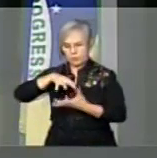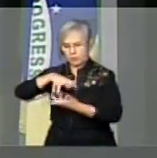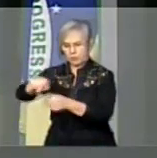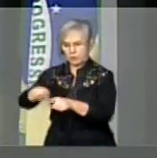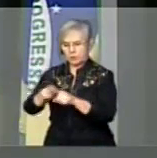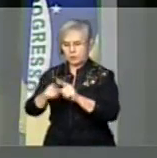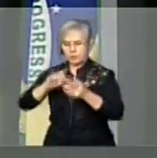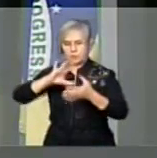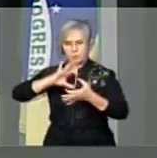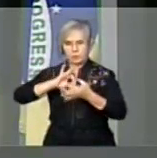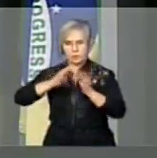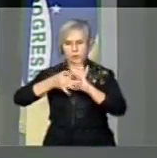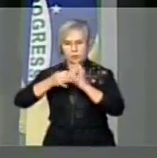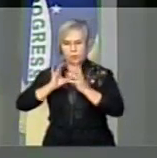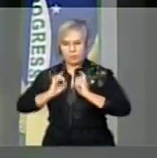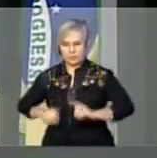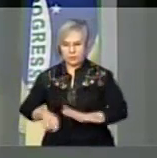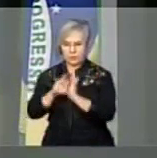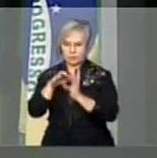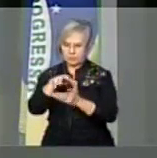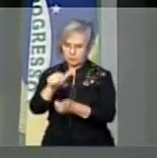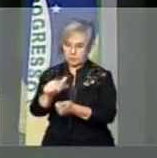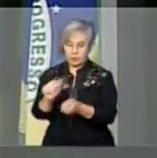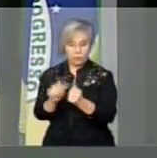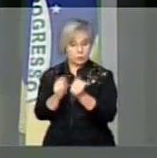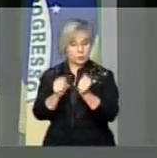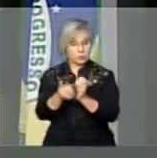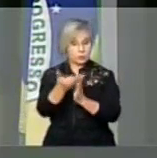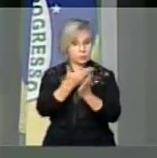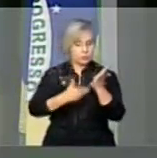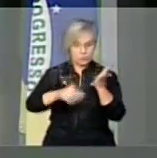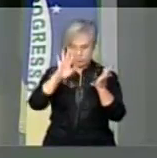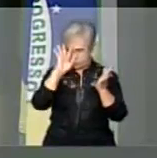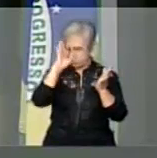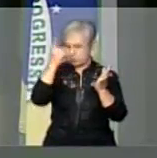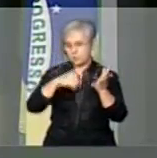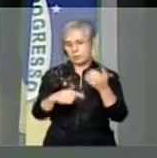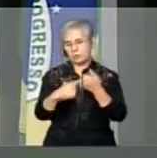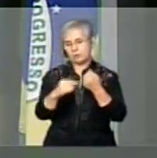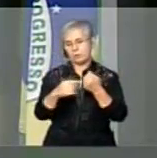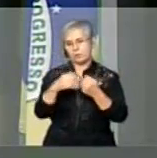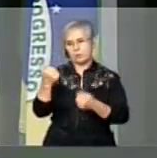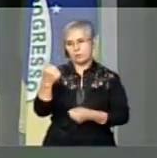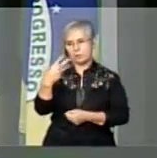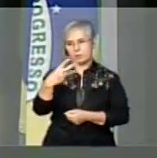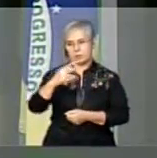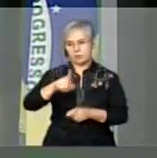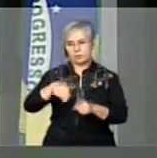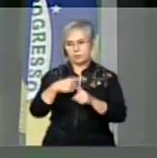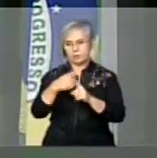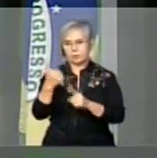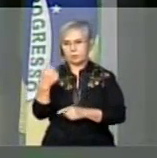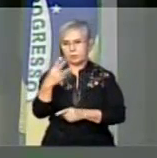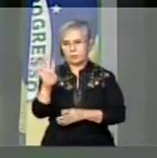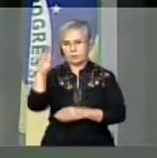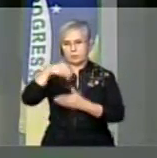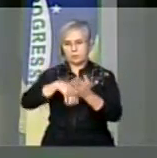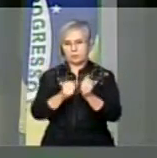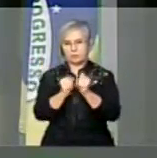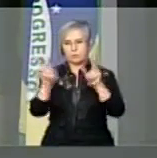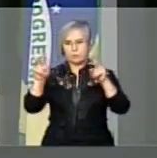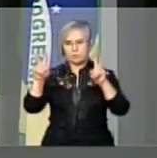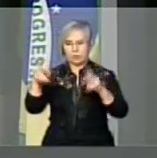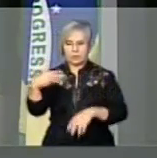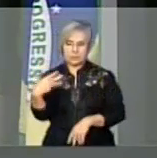Comitê Paralímpico Internacional. Dentre essas medidas, destacam-se os artigos 13 e 14, inseridos na seção